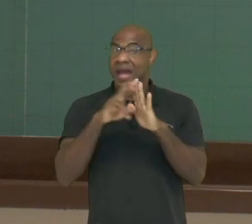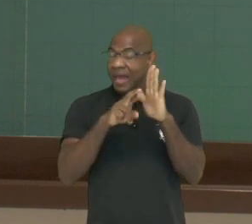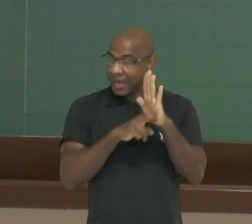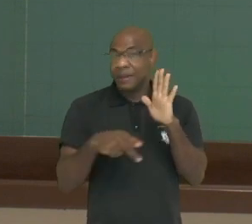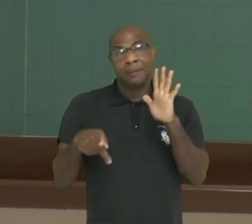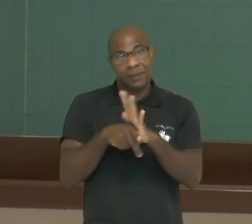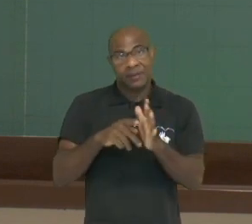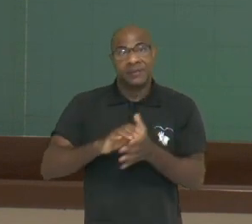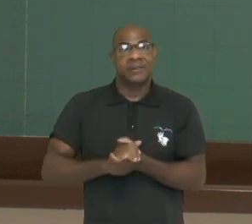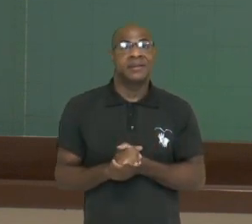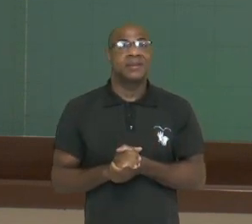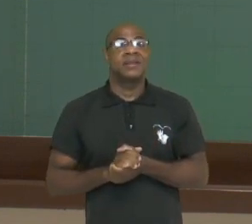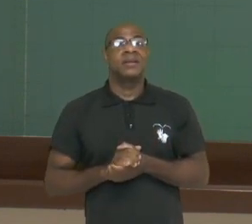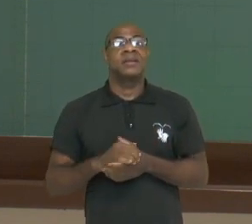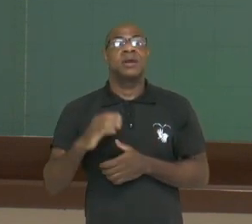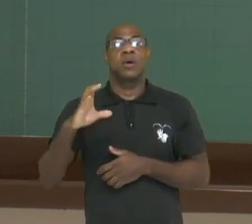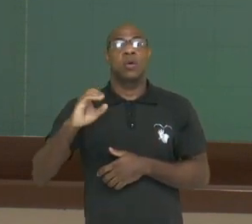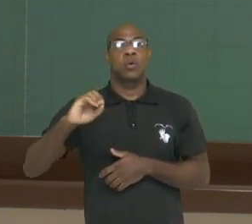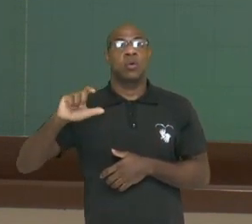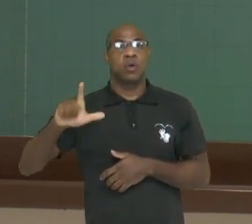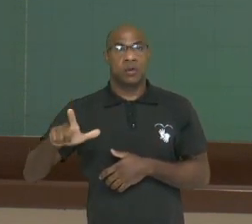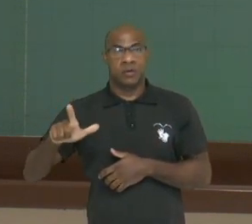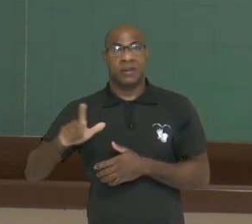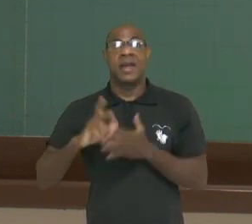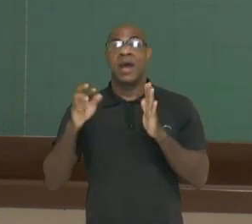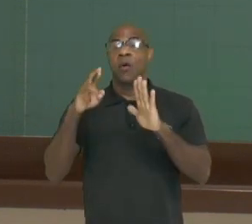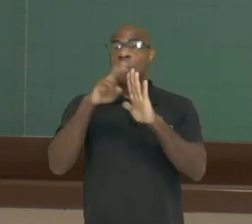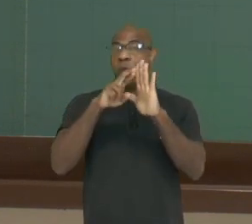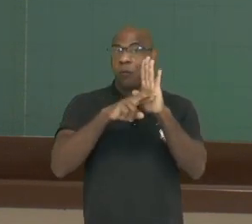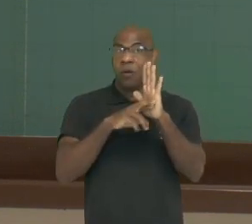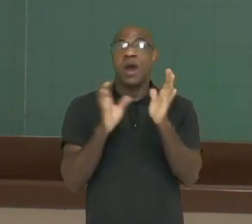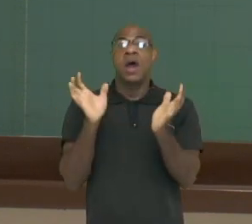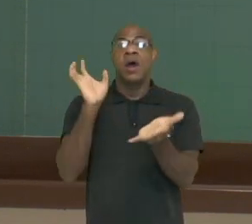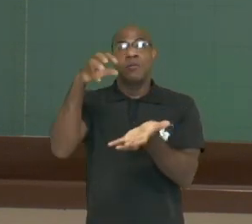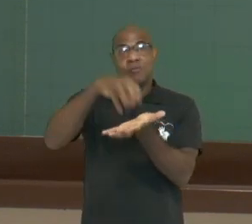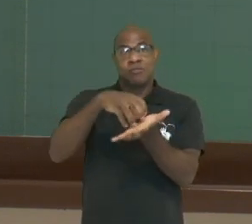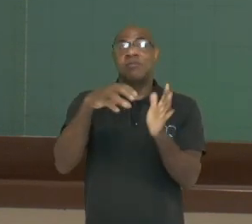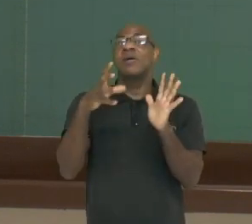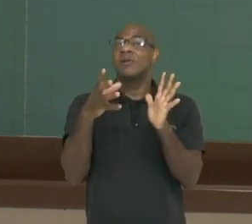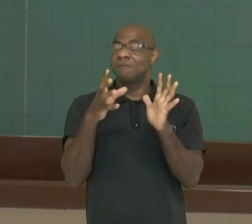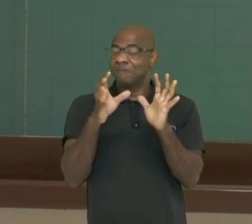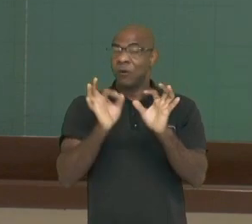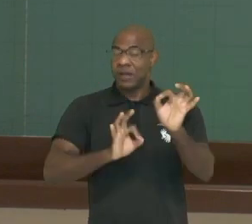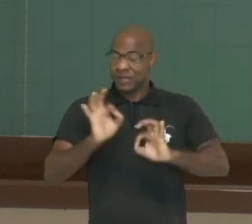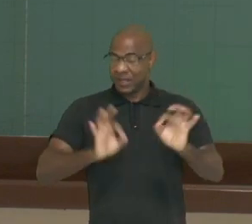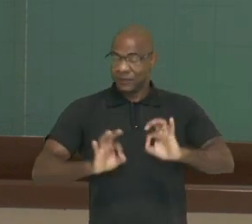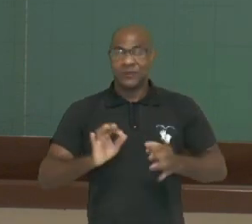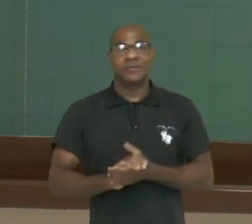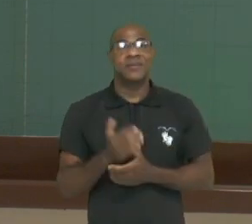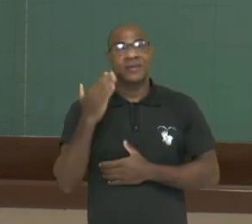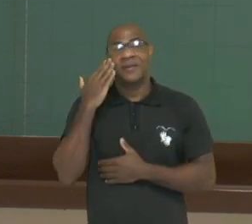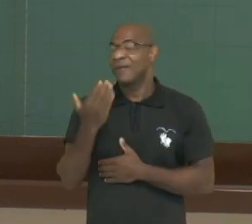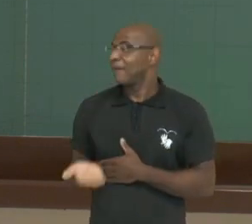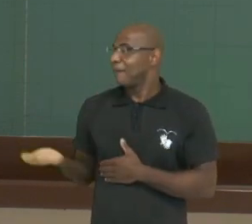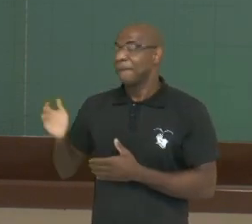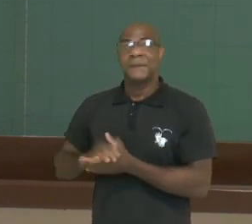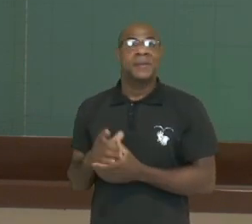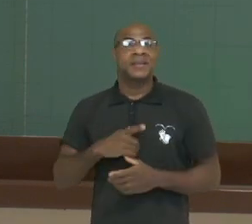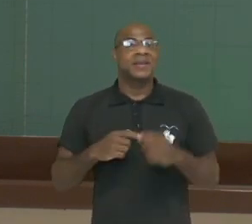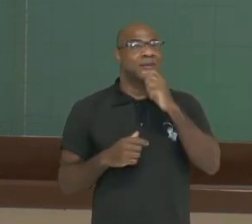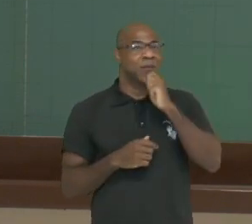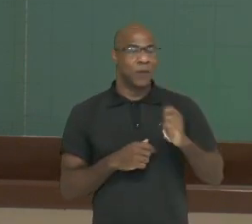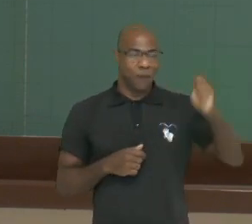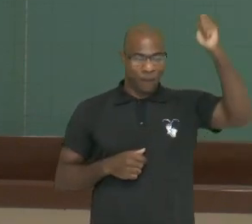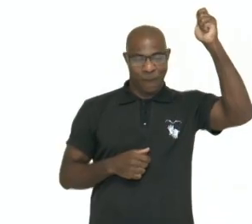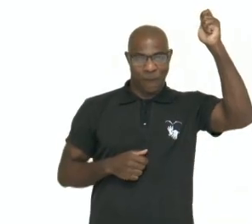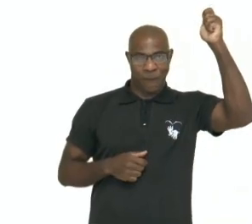o órgão organizador que normatiza os combates do judô. Então, nós temos aqui um árbitro, a